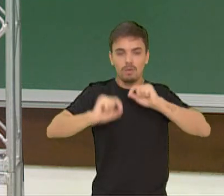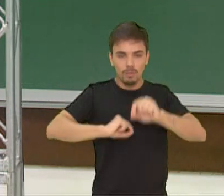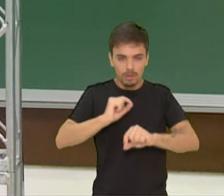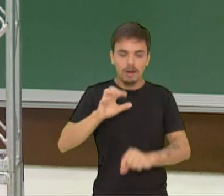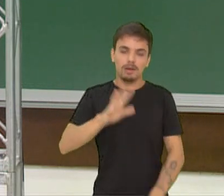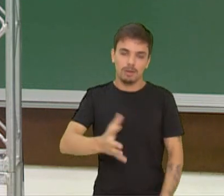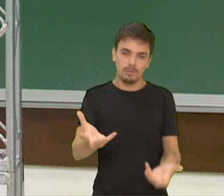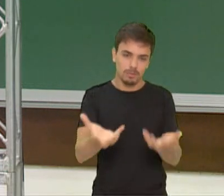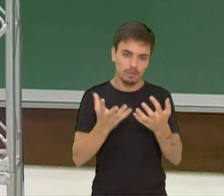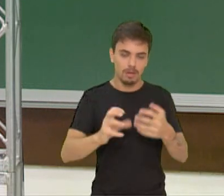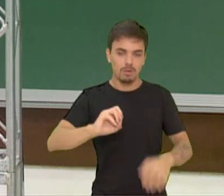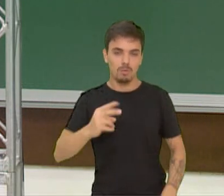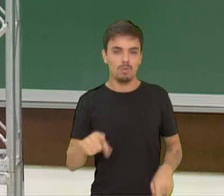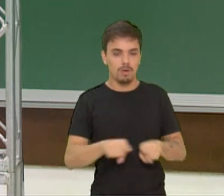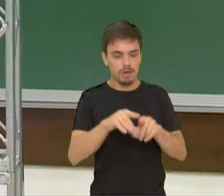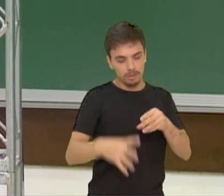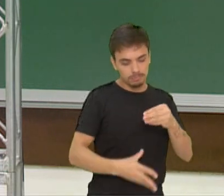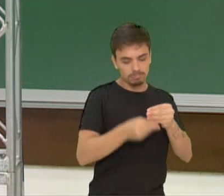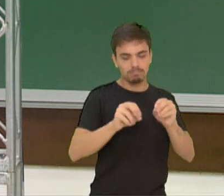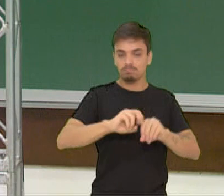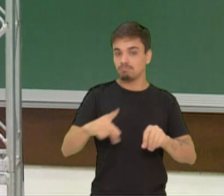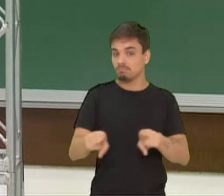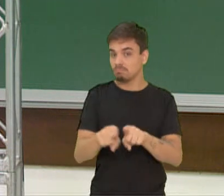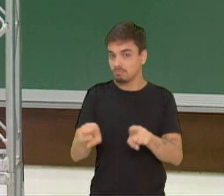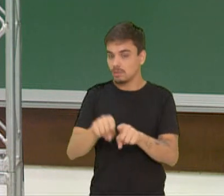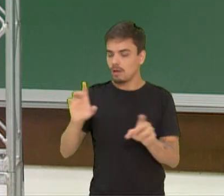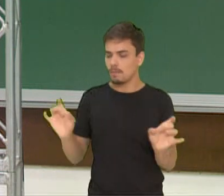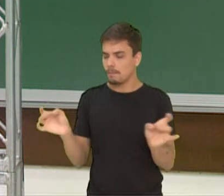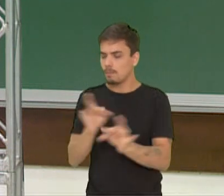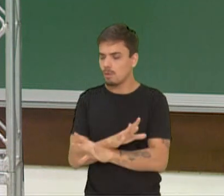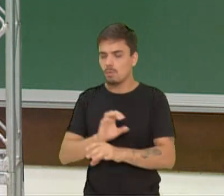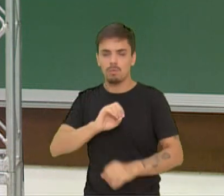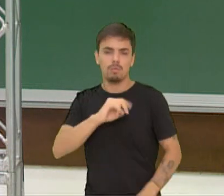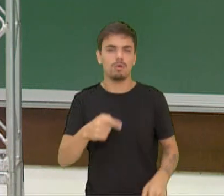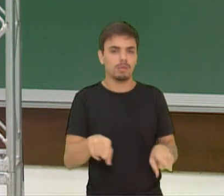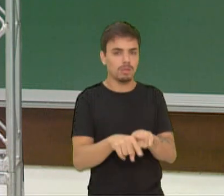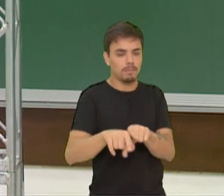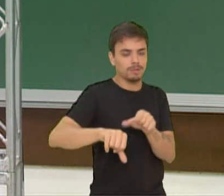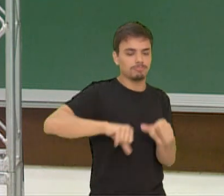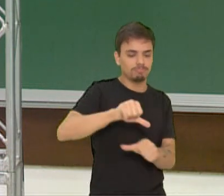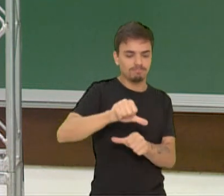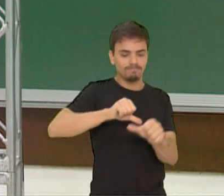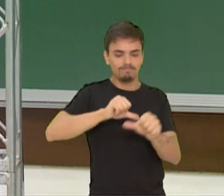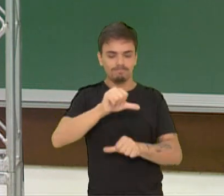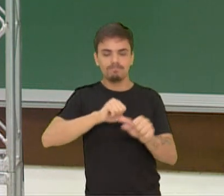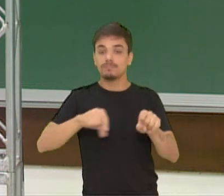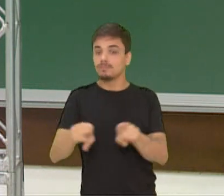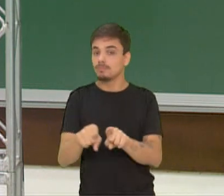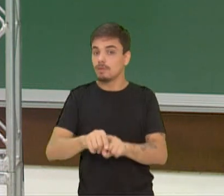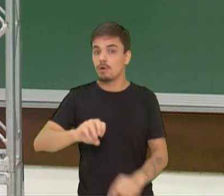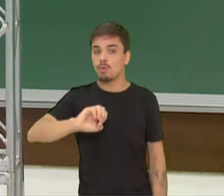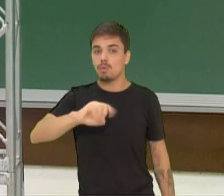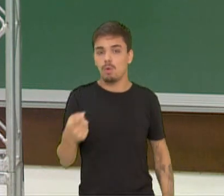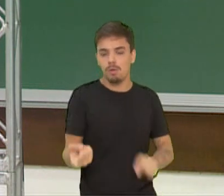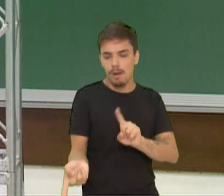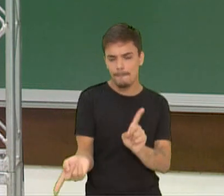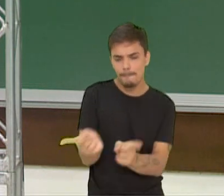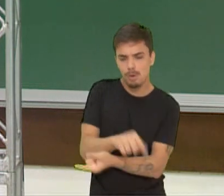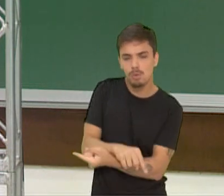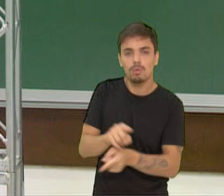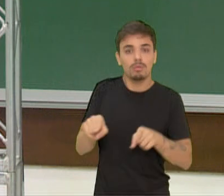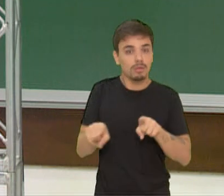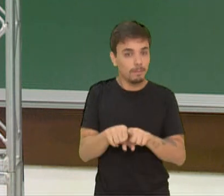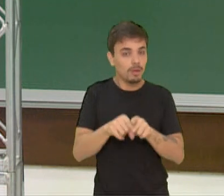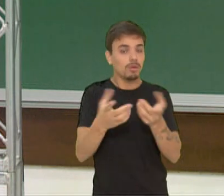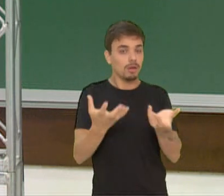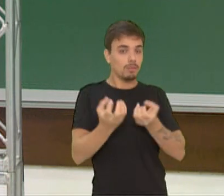aquilo que eu quero. Ou adição, ou conclusão, ou alternância, ou uma oposição, depende do que eu